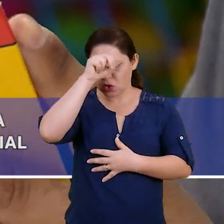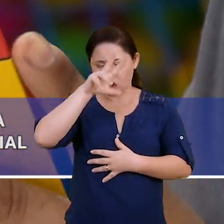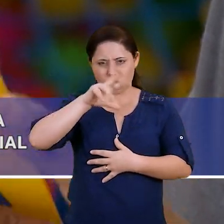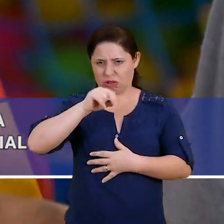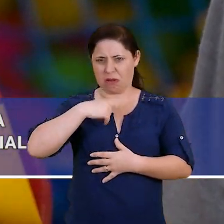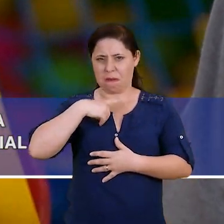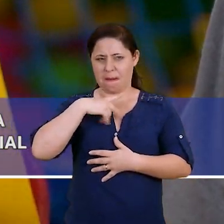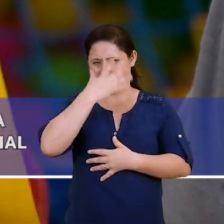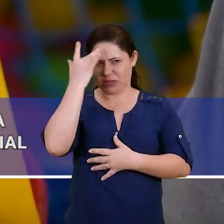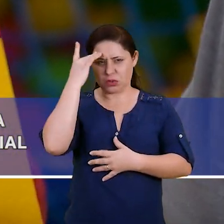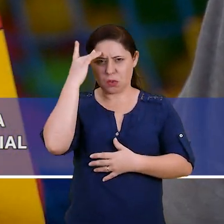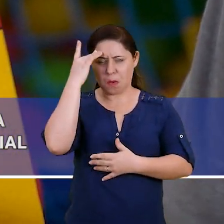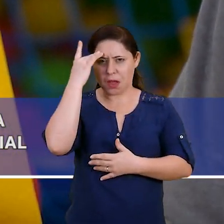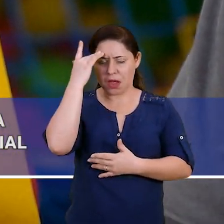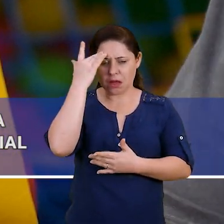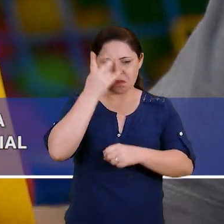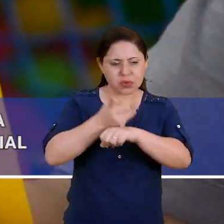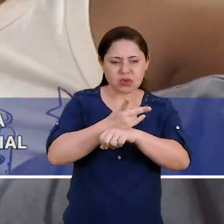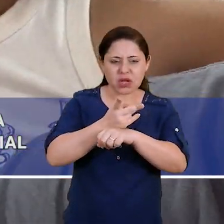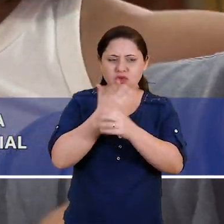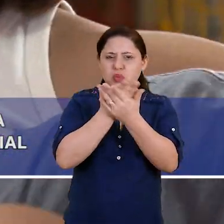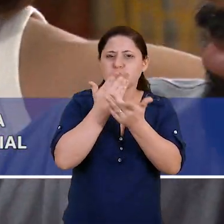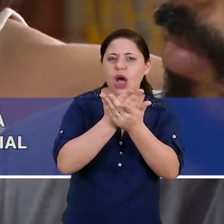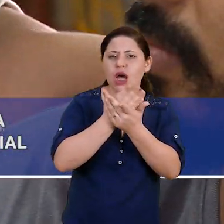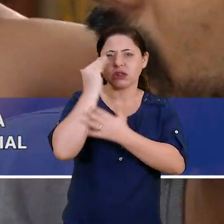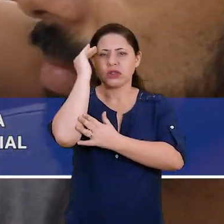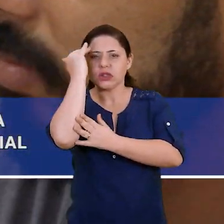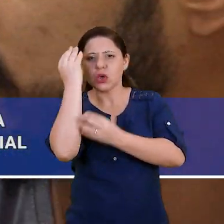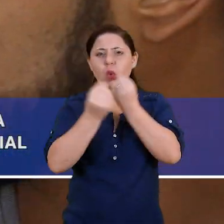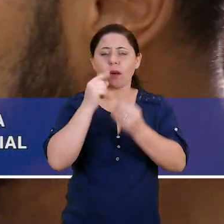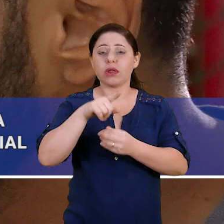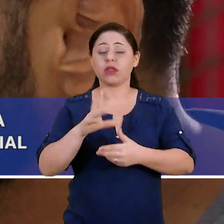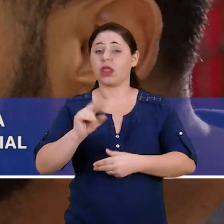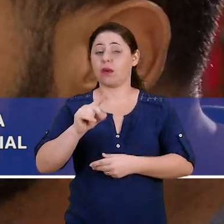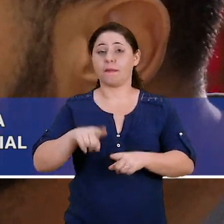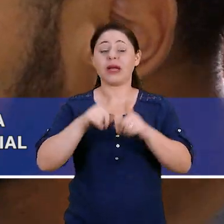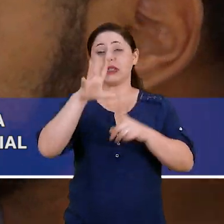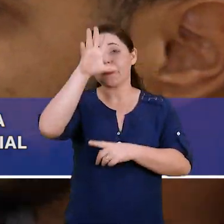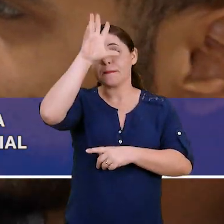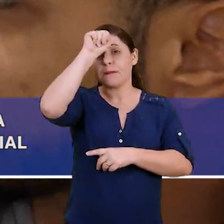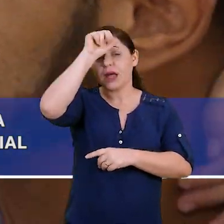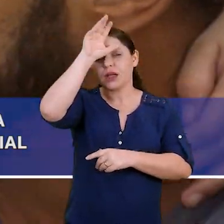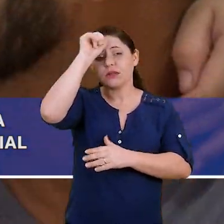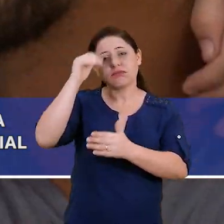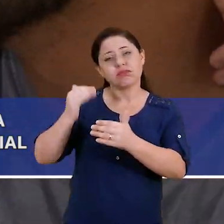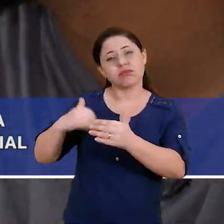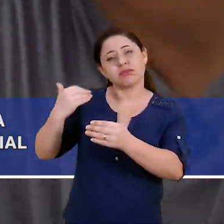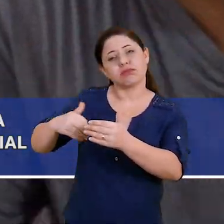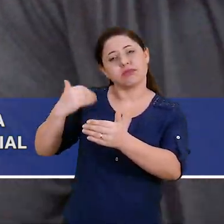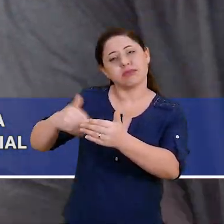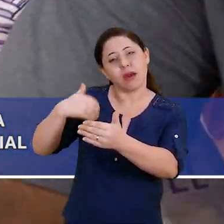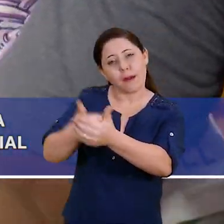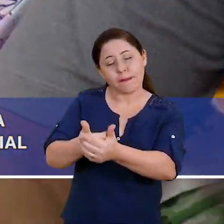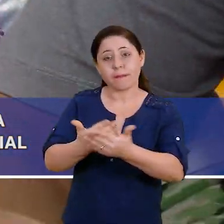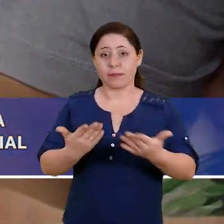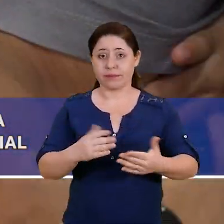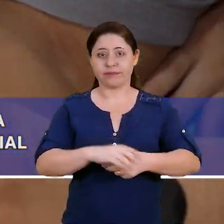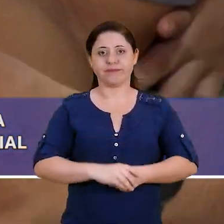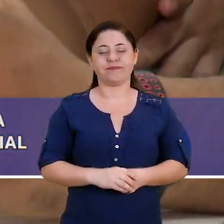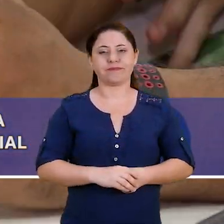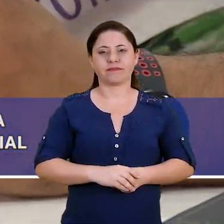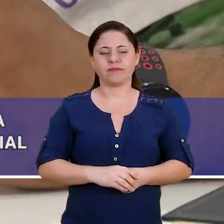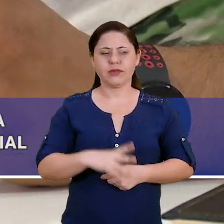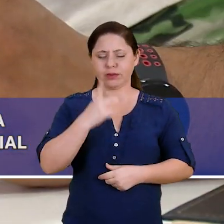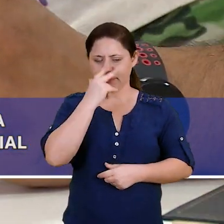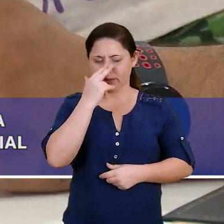Eu não fui uma pessoa que procurei estudar e procurei entender como deveria ser, mas eu fui aprendendo ao longo